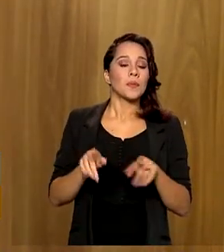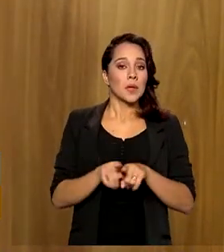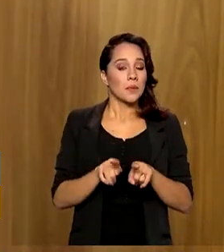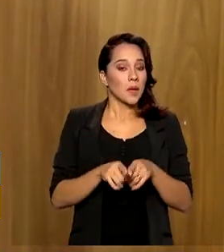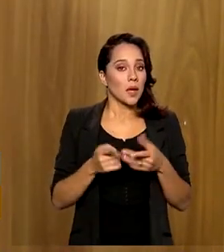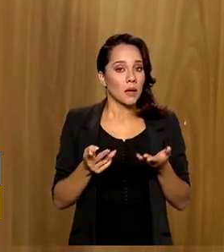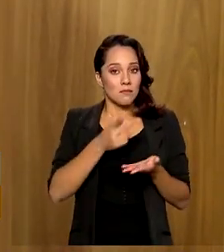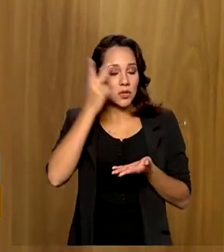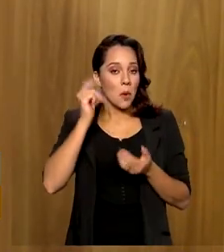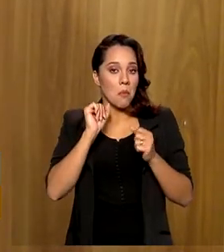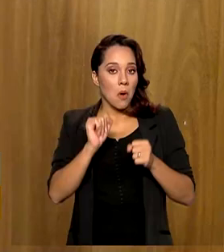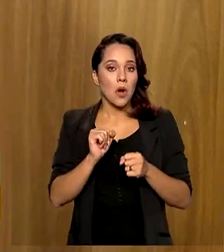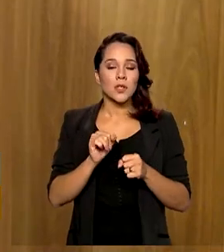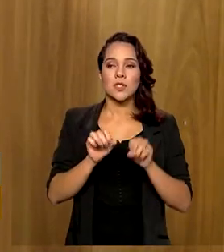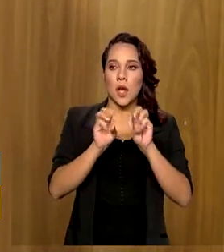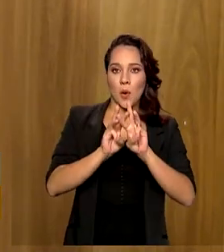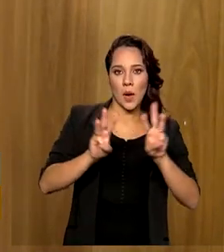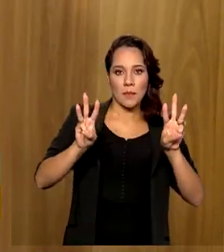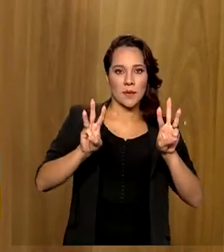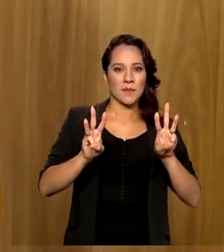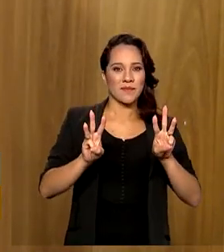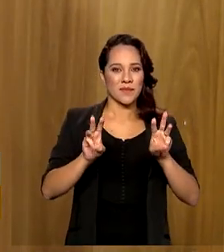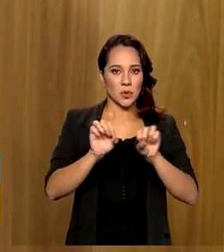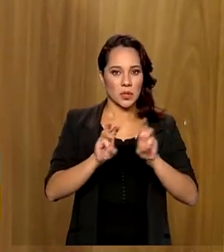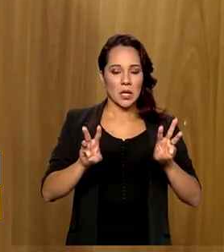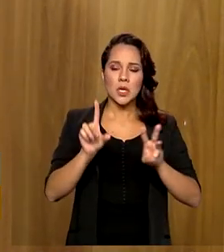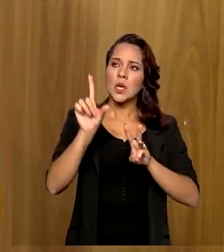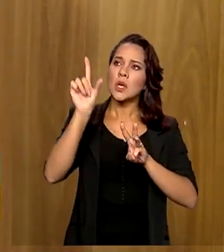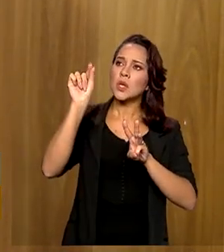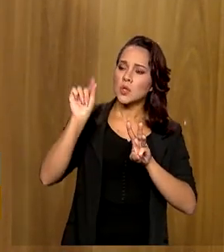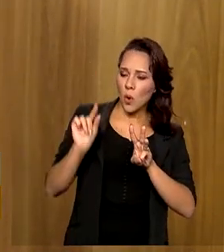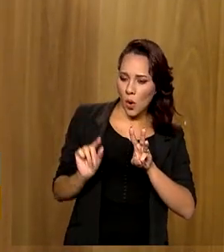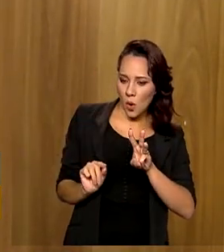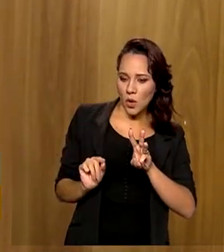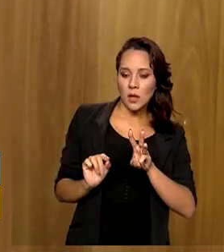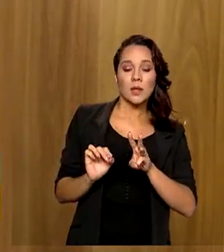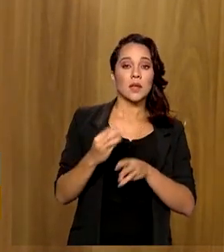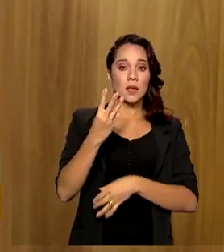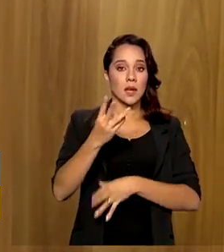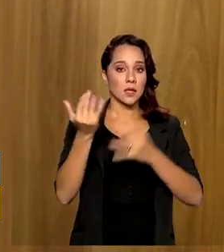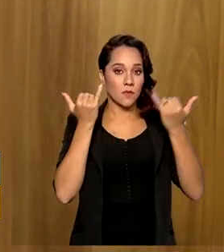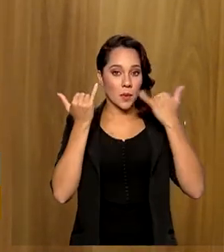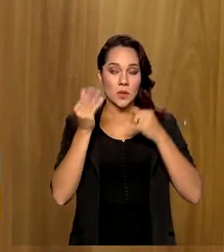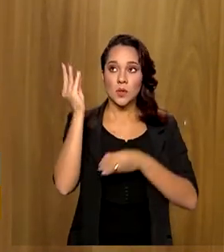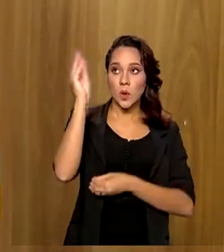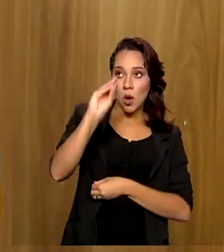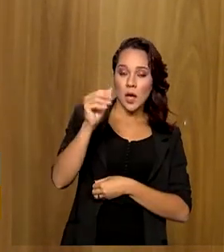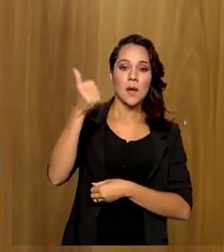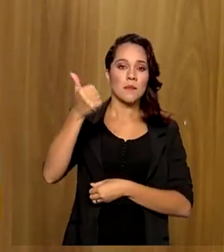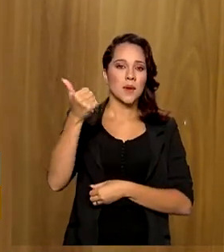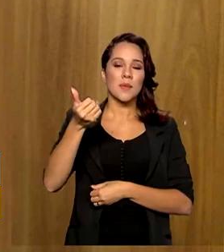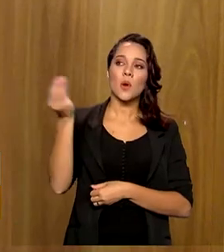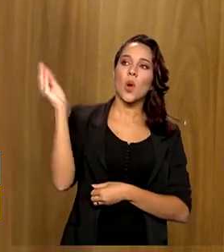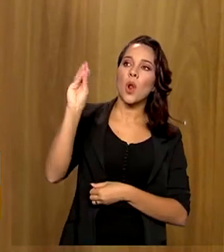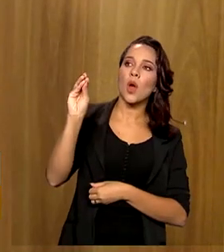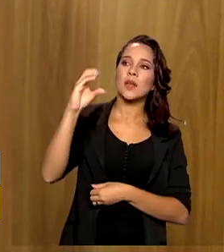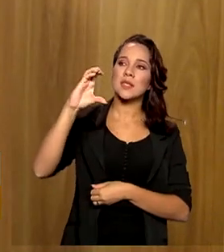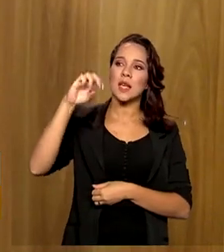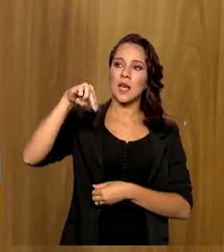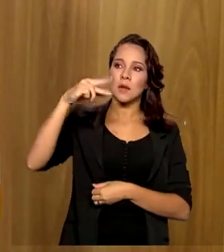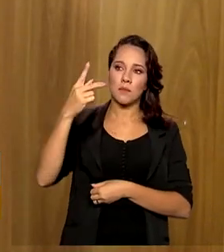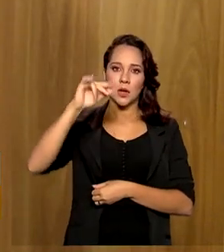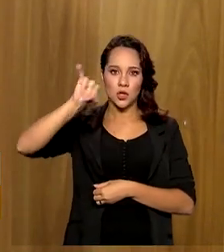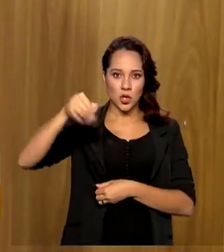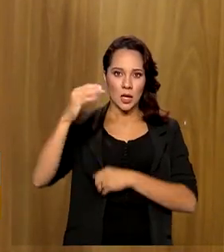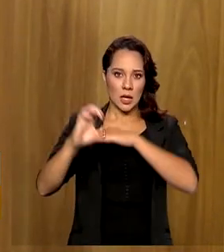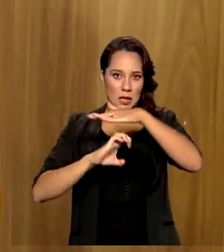Então ele pode entrar no app, e aí ele escolhe, ele digita 3 informações: Primeiro, ele digita o CNPJ